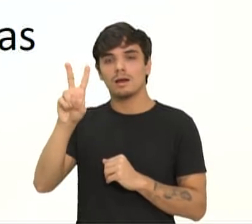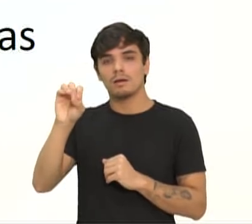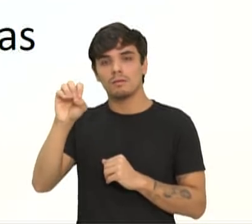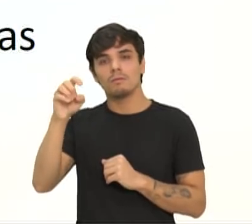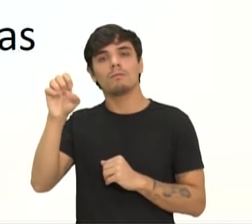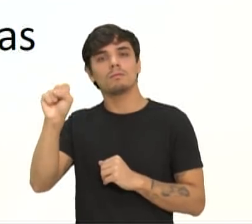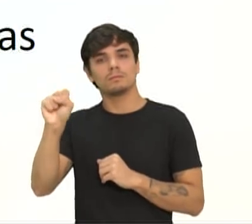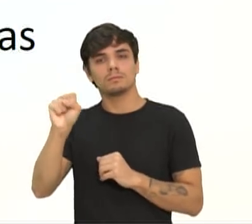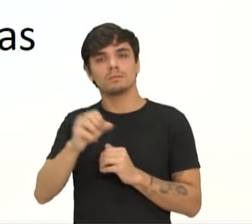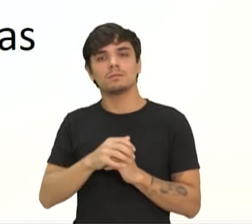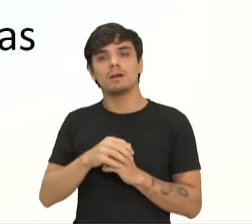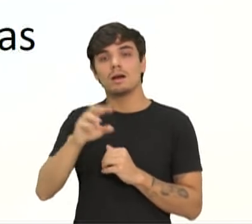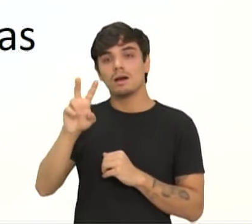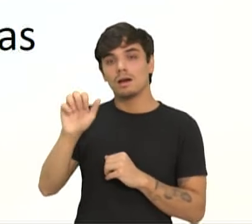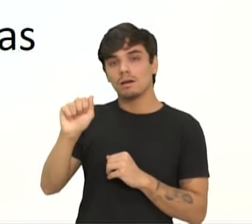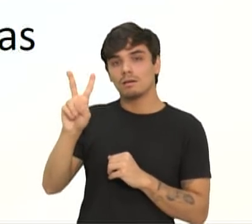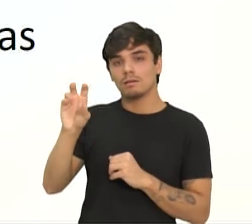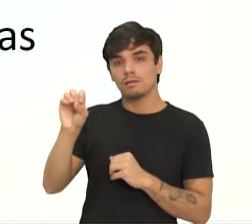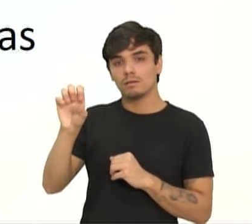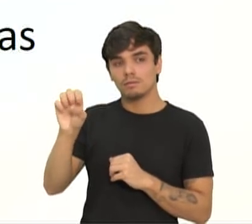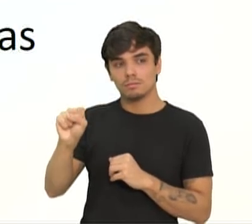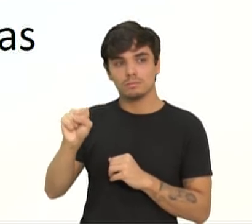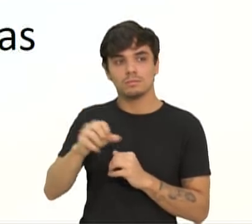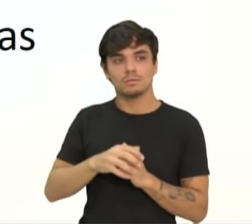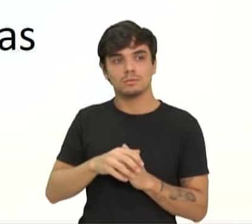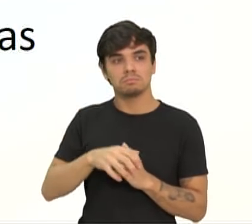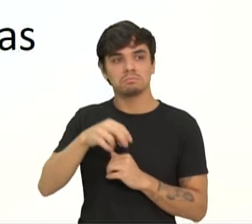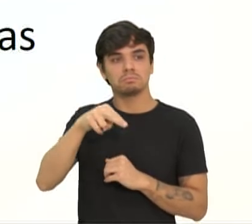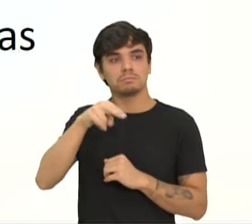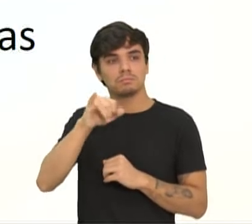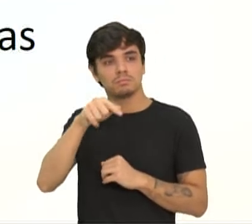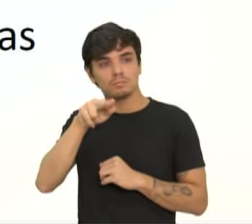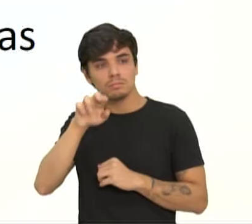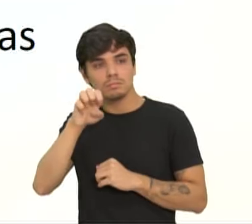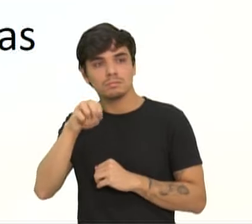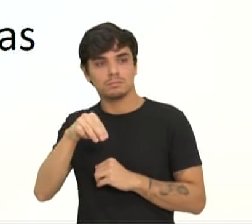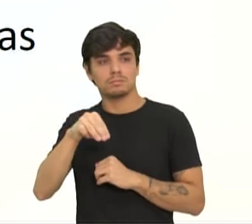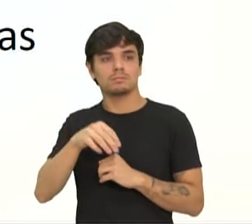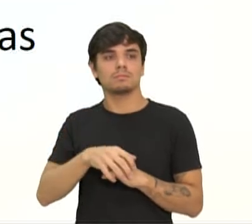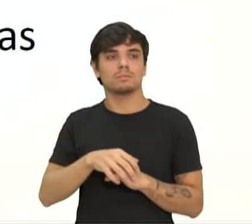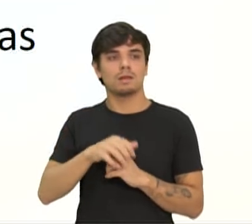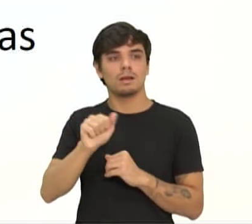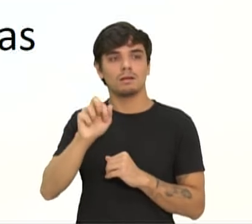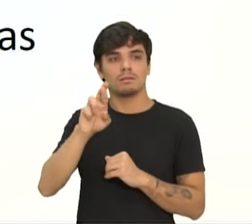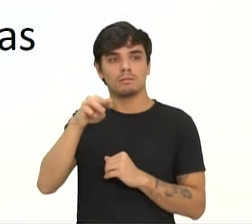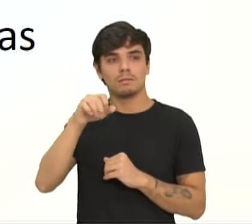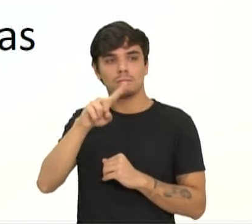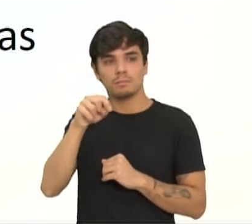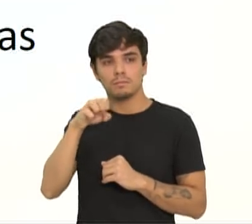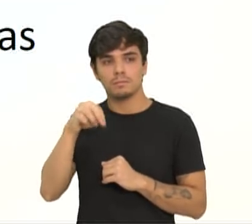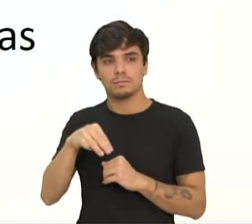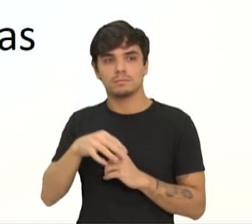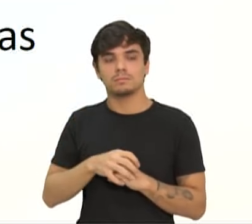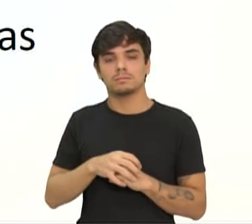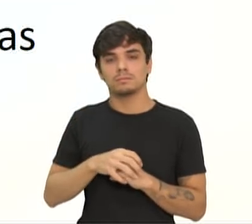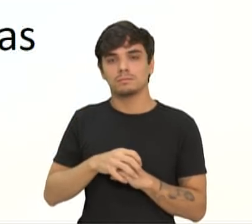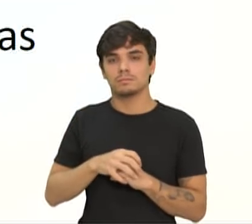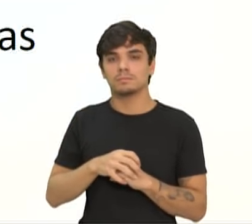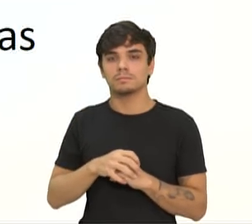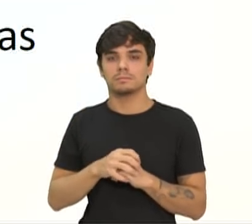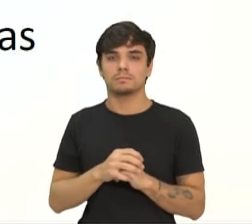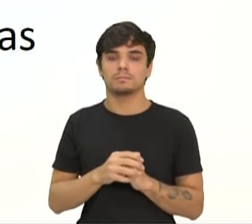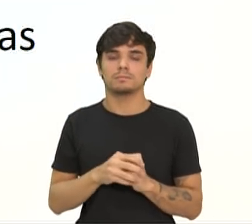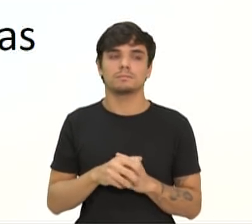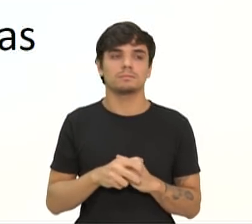avós, avós, ninguém, armazém, armazéns,